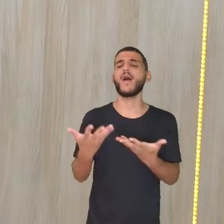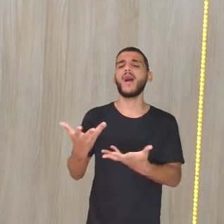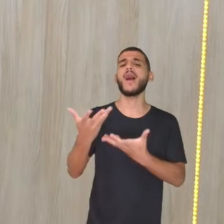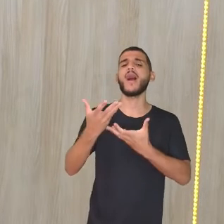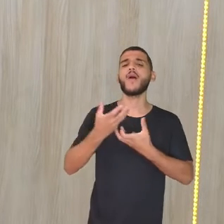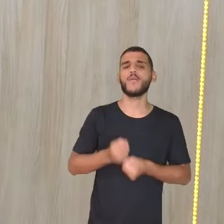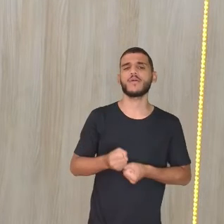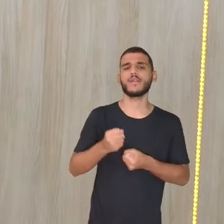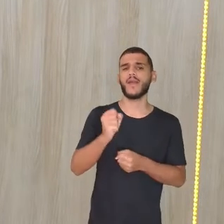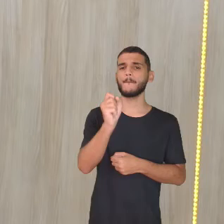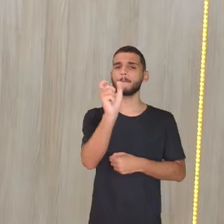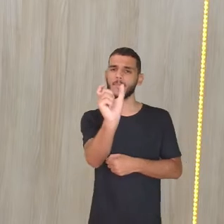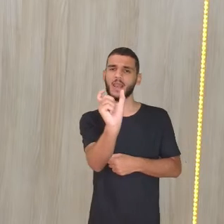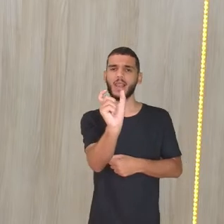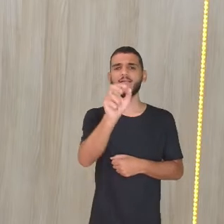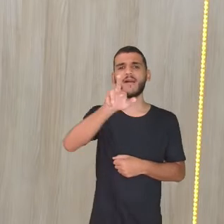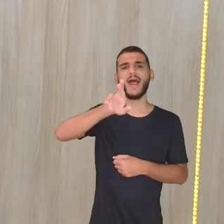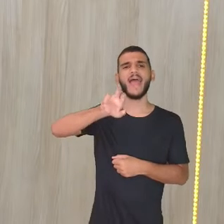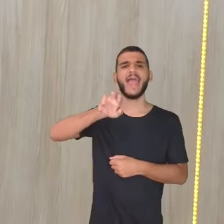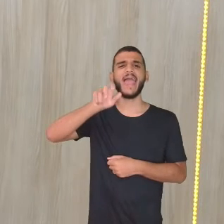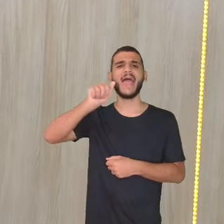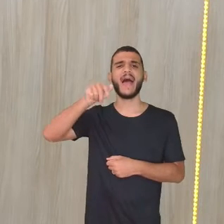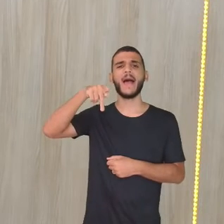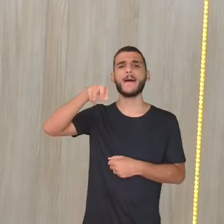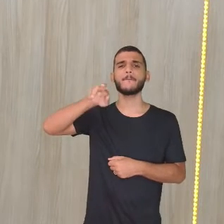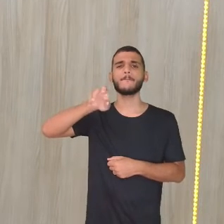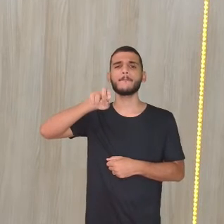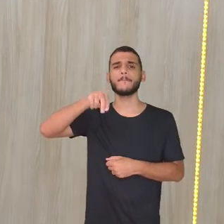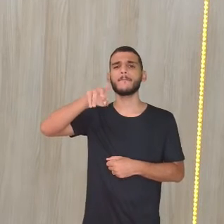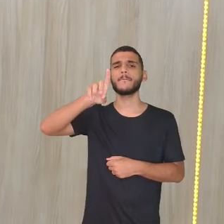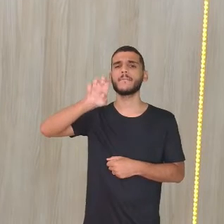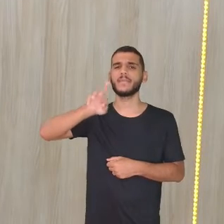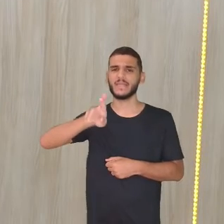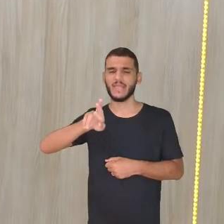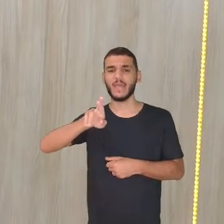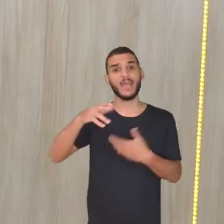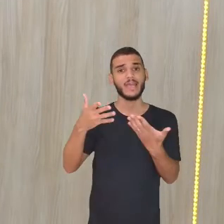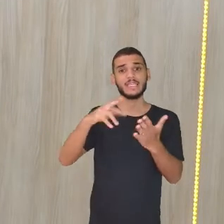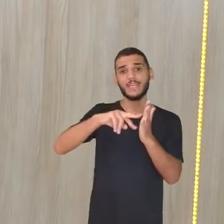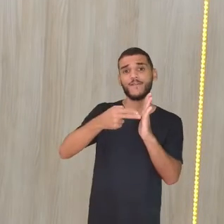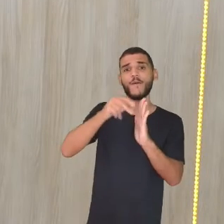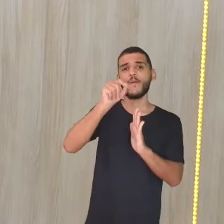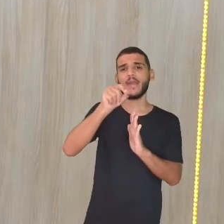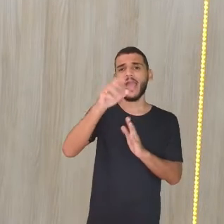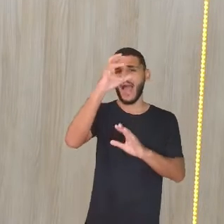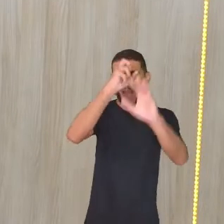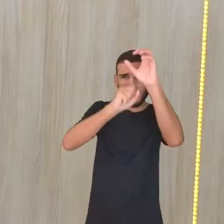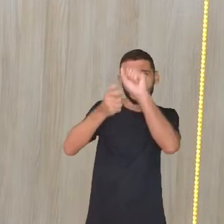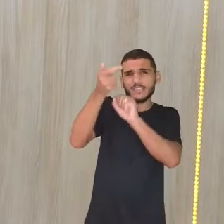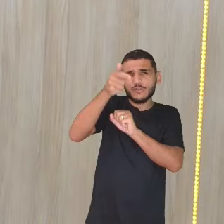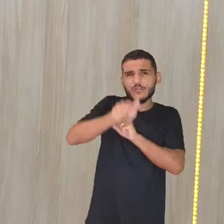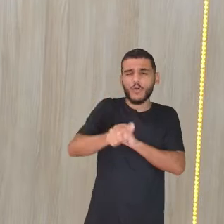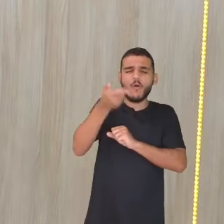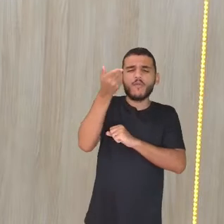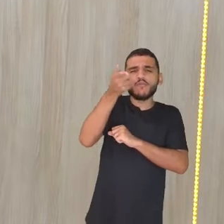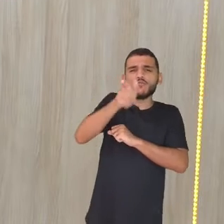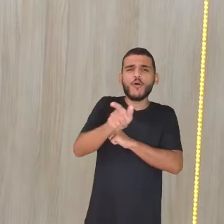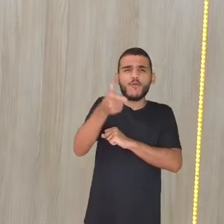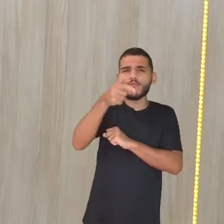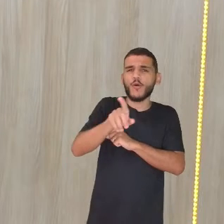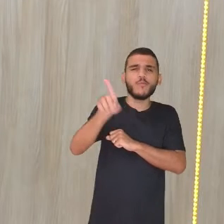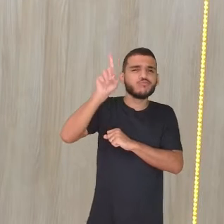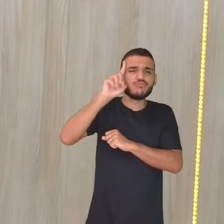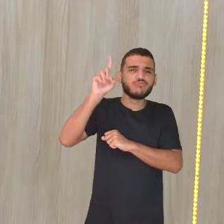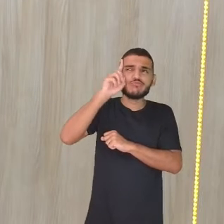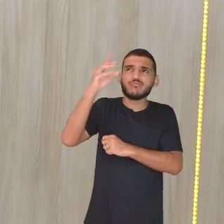não é? Reaprender. Às vezes, nós precisamos desaprender aquilo que não é tão utilizável ou que não nos faz